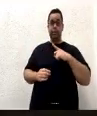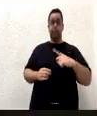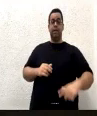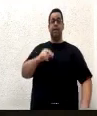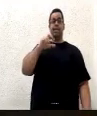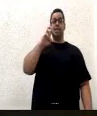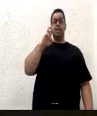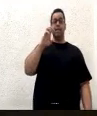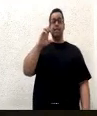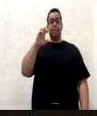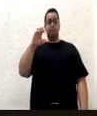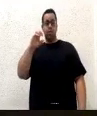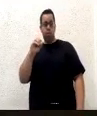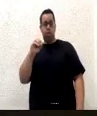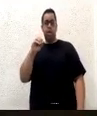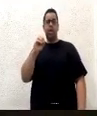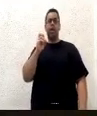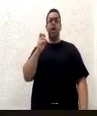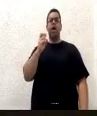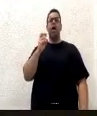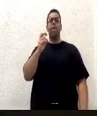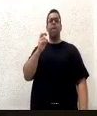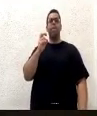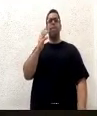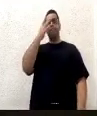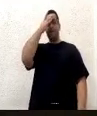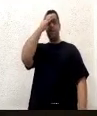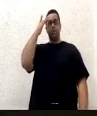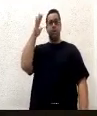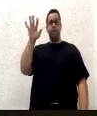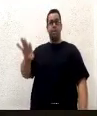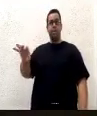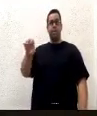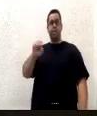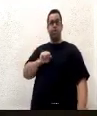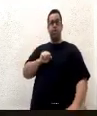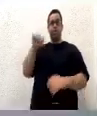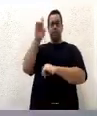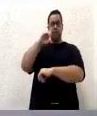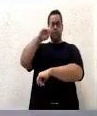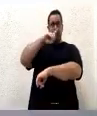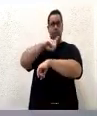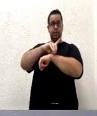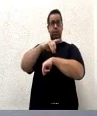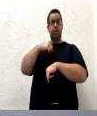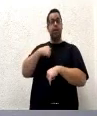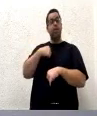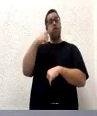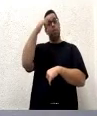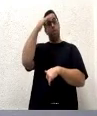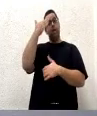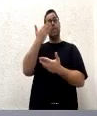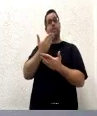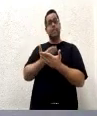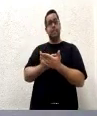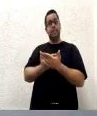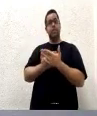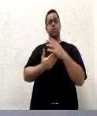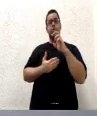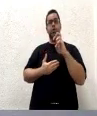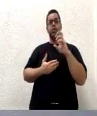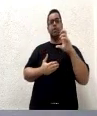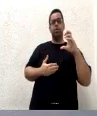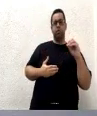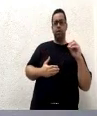Isso significa que nós suspeitamos de mais de 50 pessoas até o presente momento, mas nós